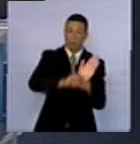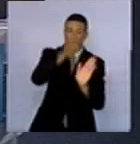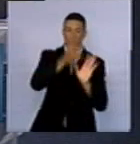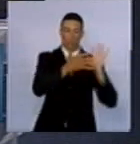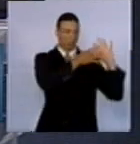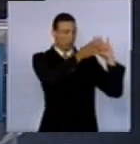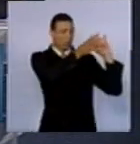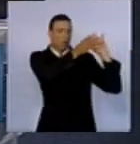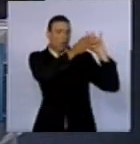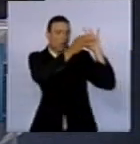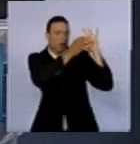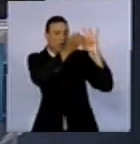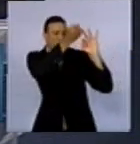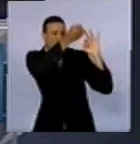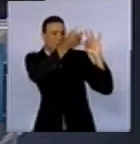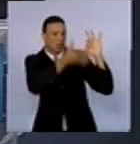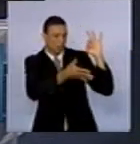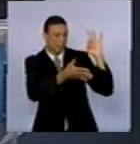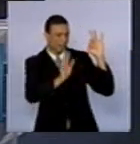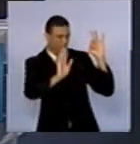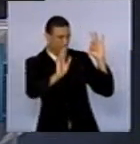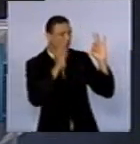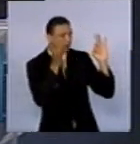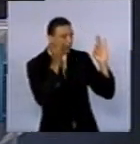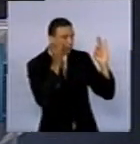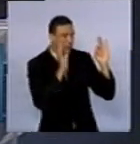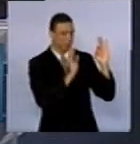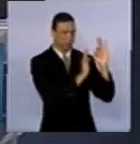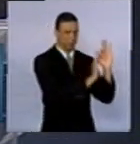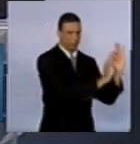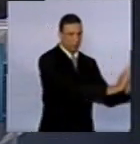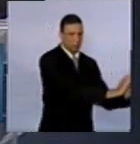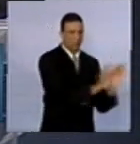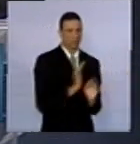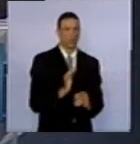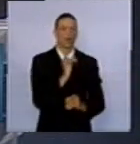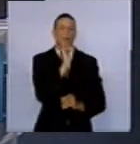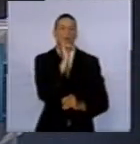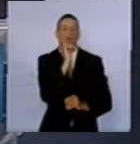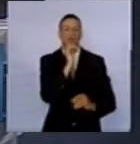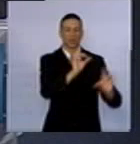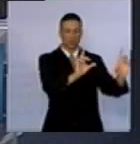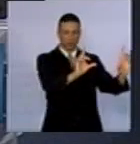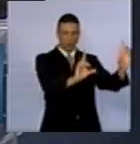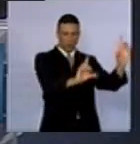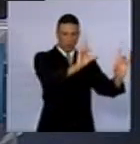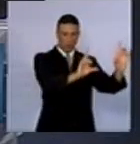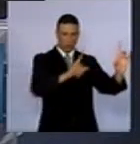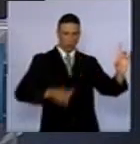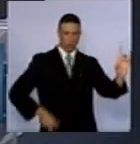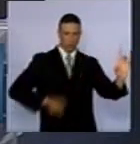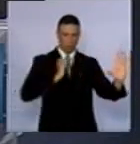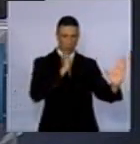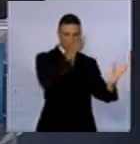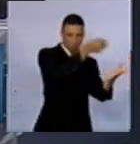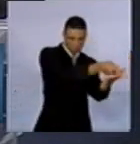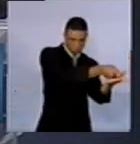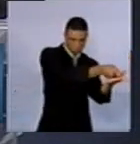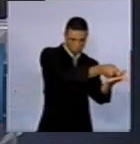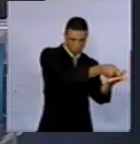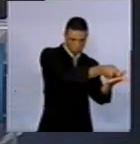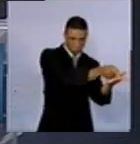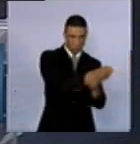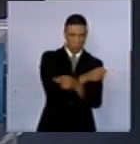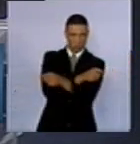contexto nós estamos falando aqui de um serviço de televisão por assinatura a grosso modo é isso é isso que o usuário